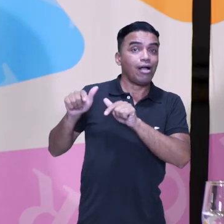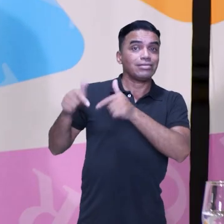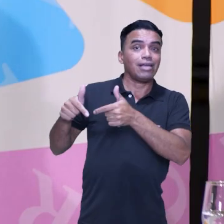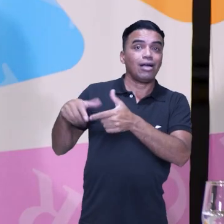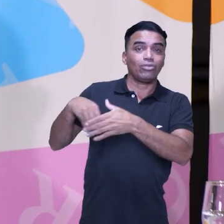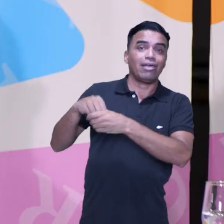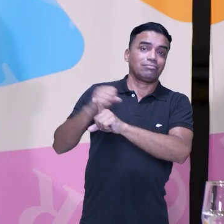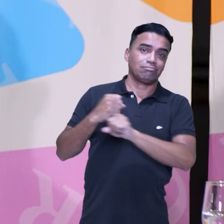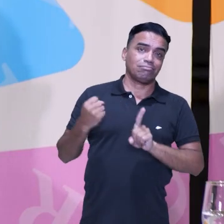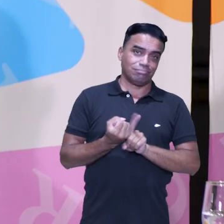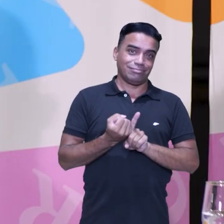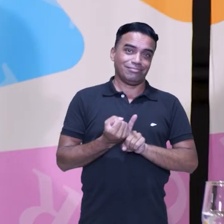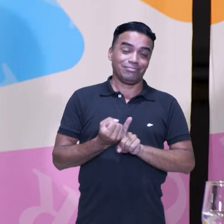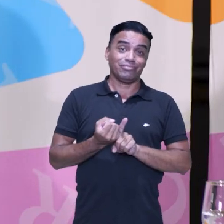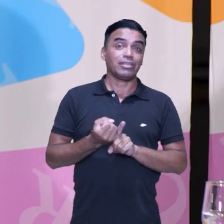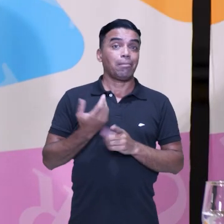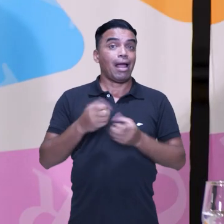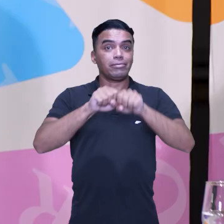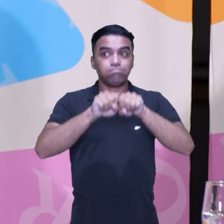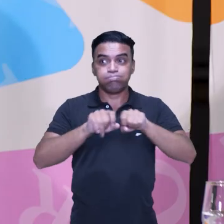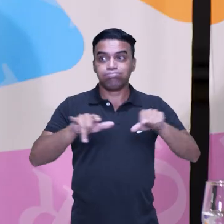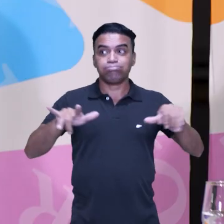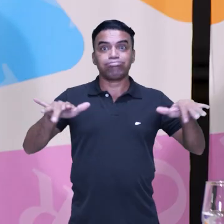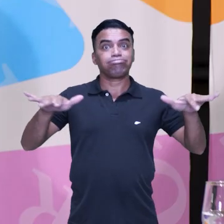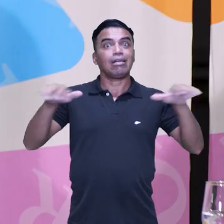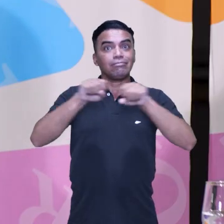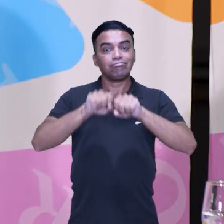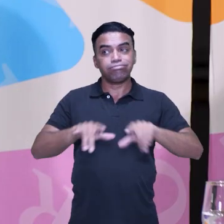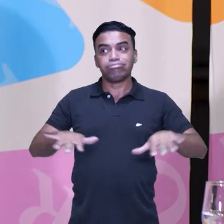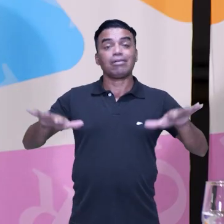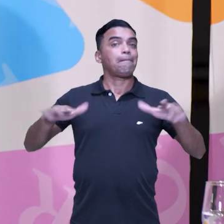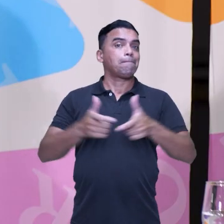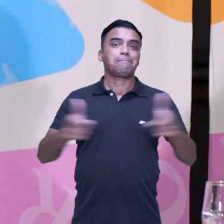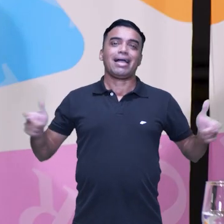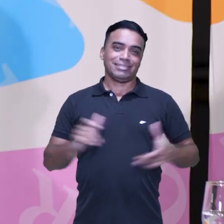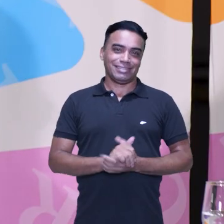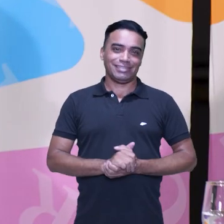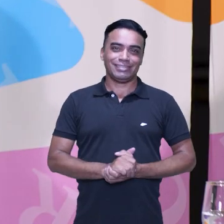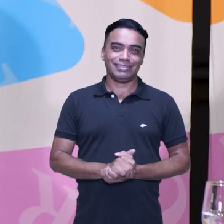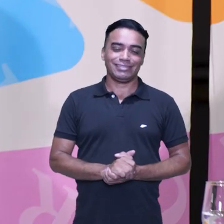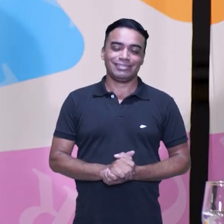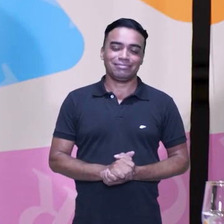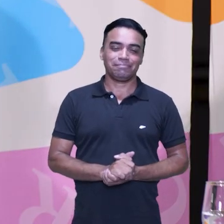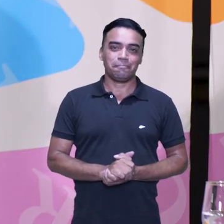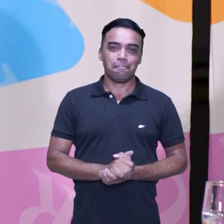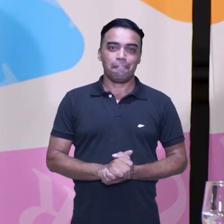da sociedade, para que isso seja cada vez mais difundido mesmo.